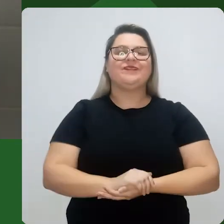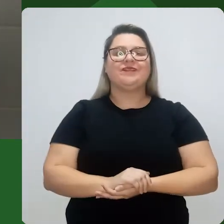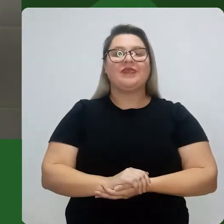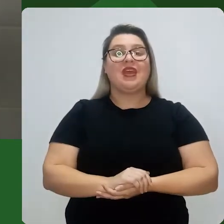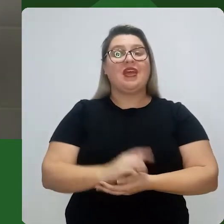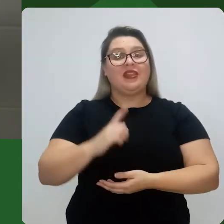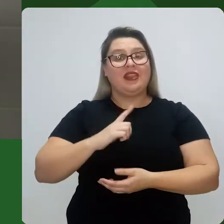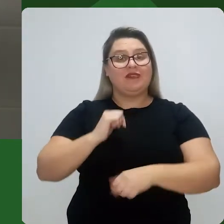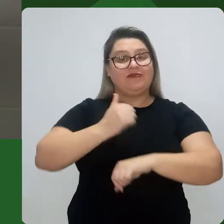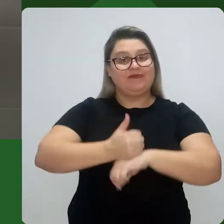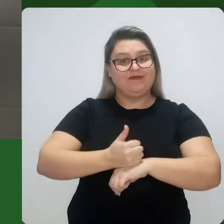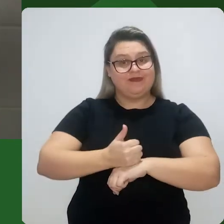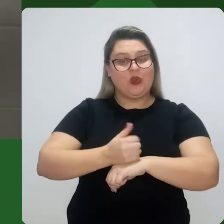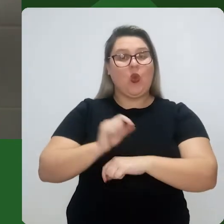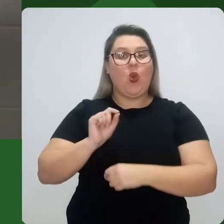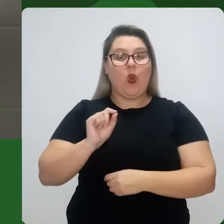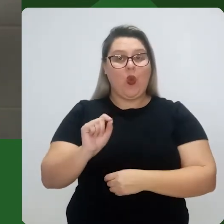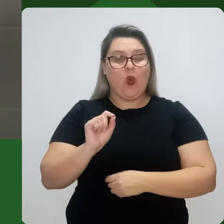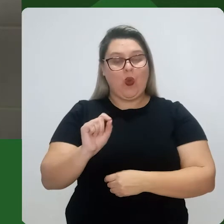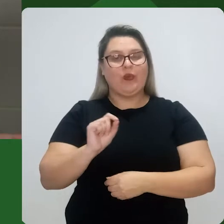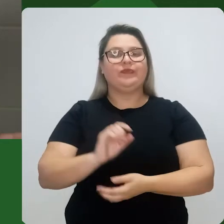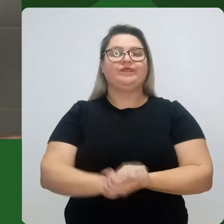diabetes. Foi substituído